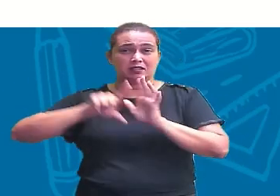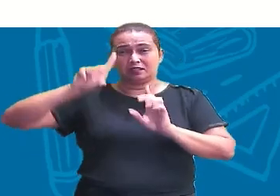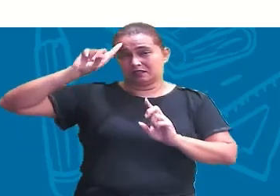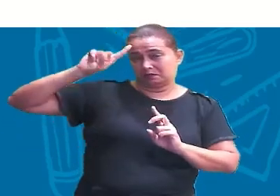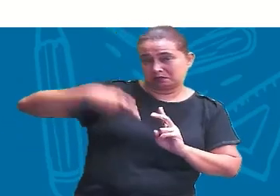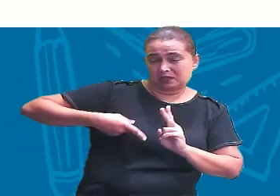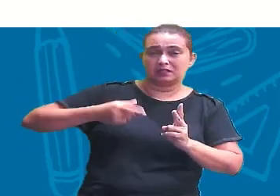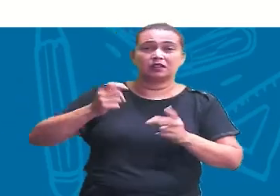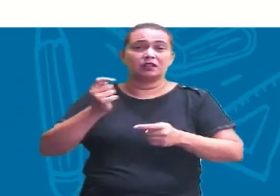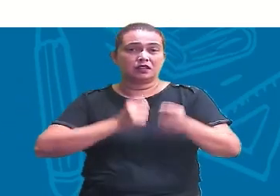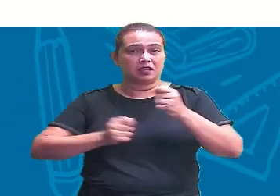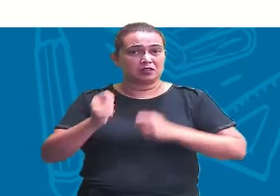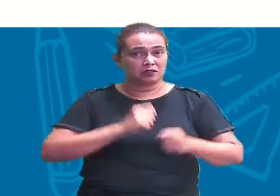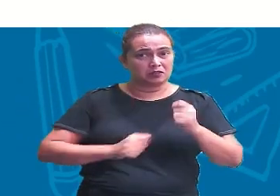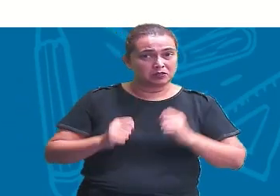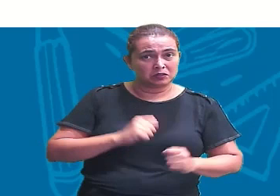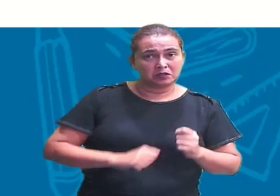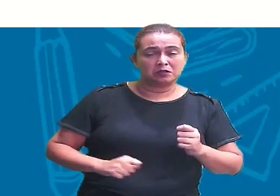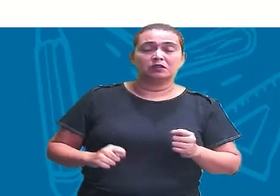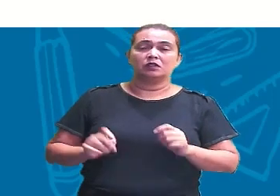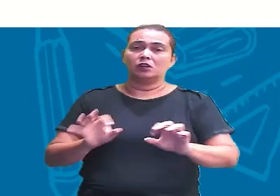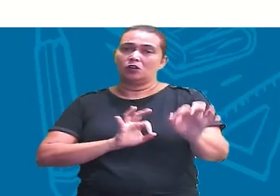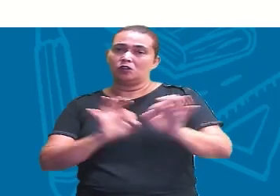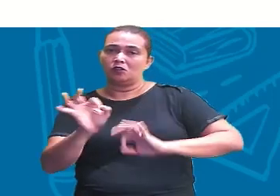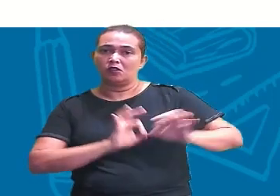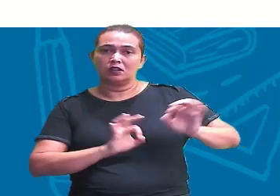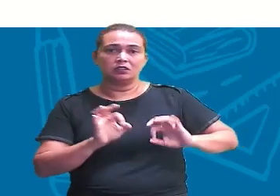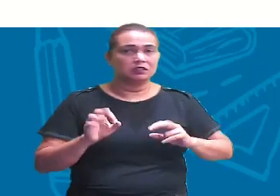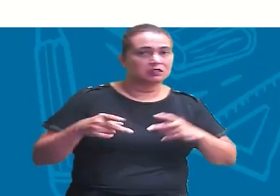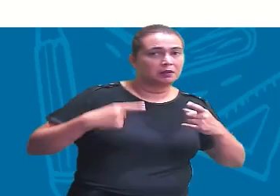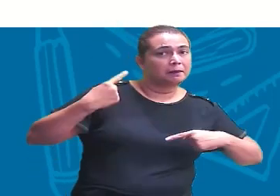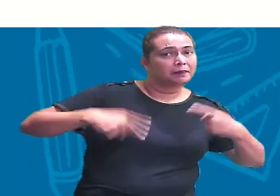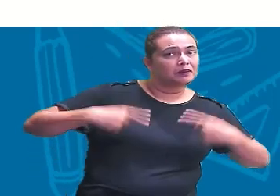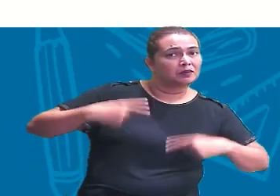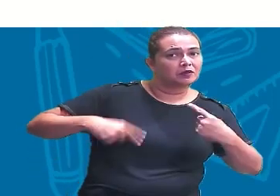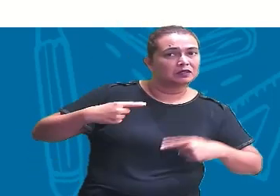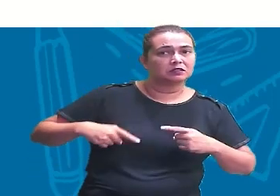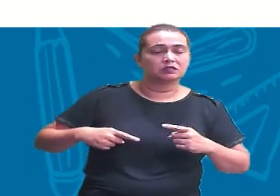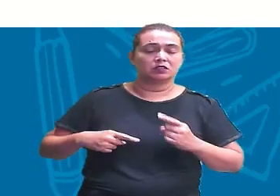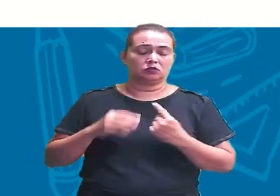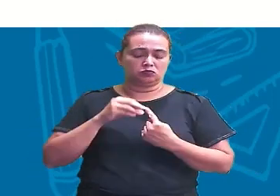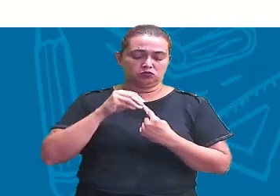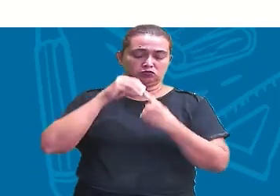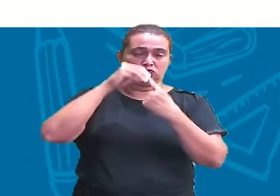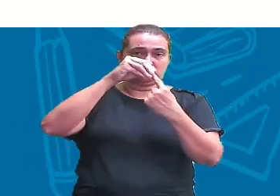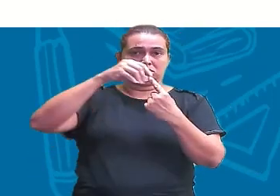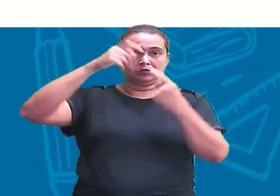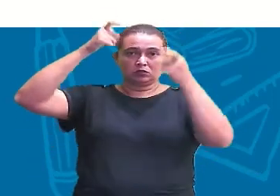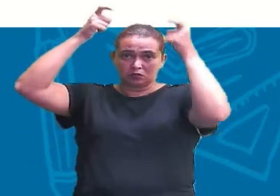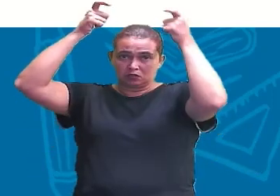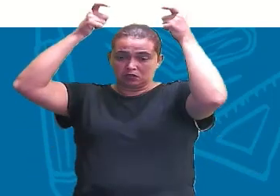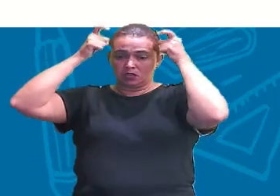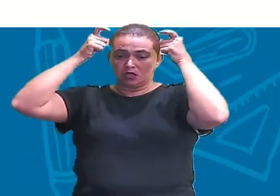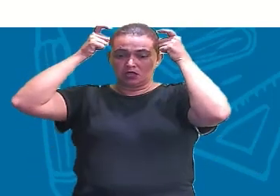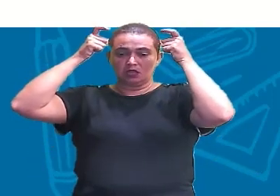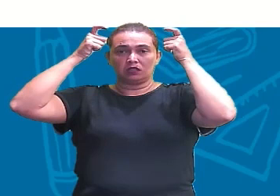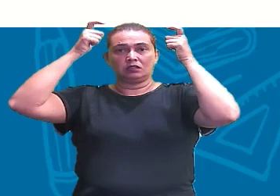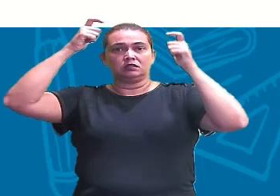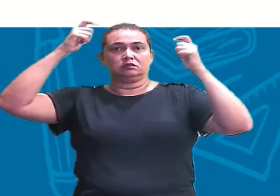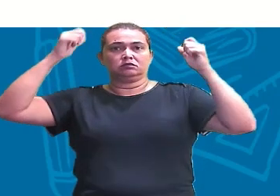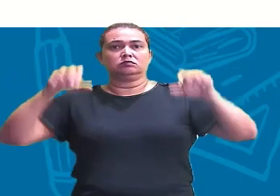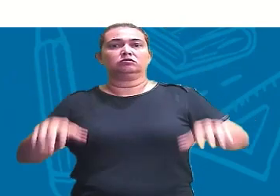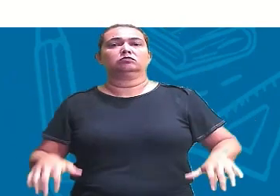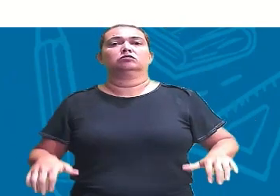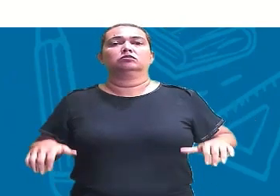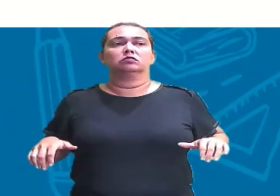economia, tá? Ele organiza a política, ele é todo o poder que se imagina. Tanto é que na França existia um rei,